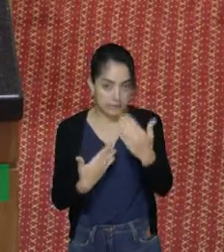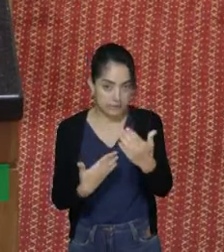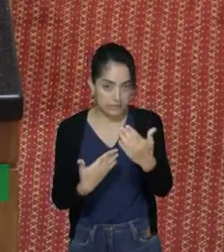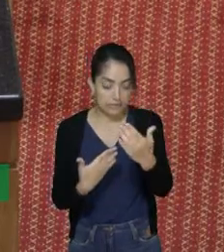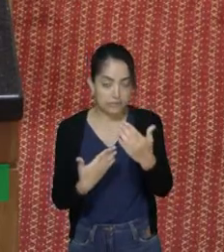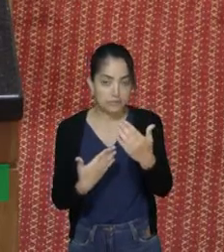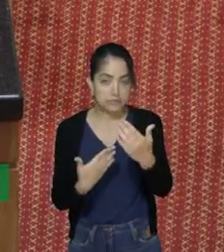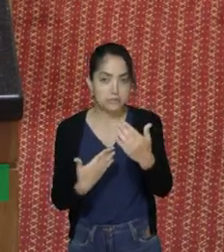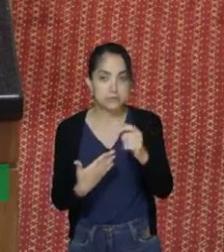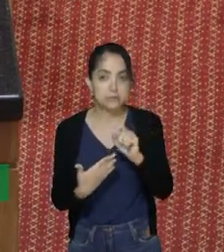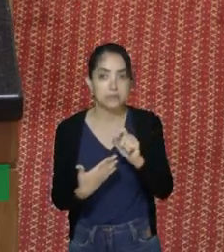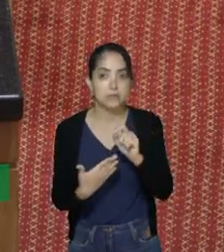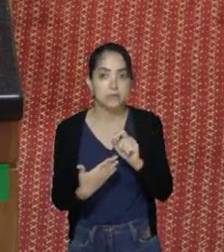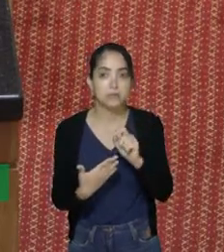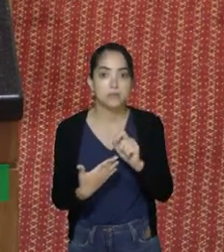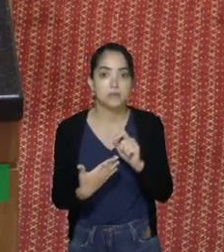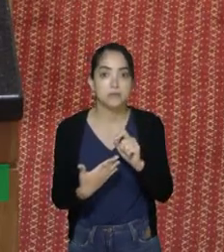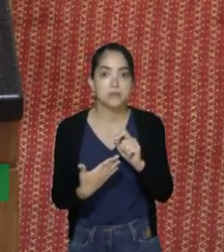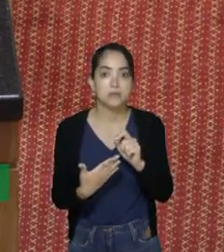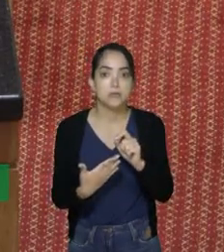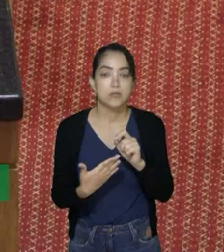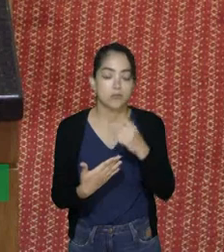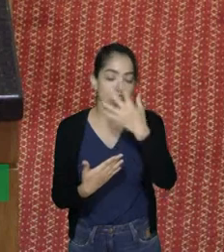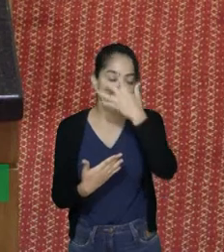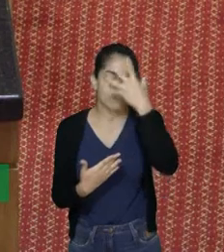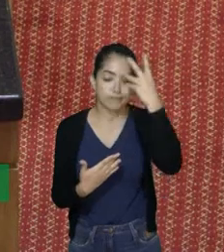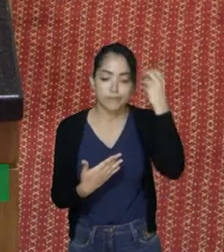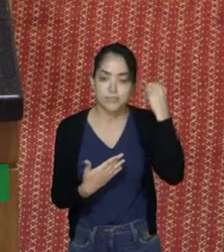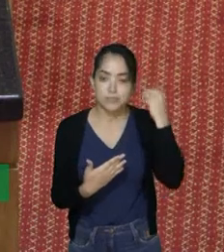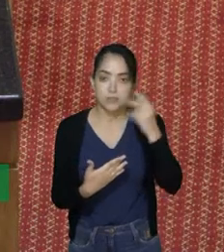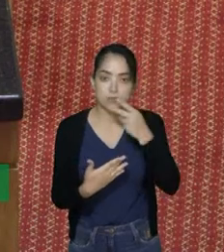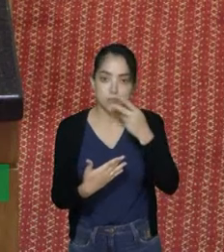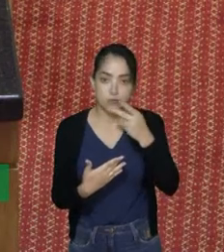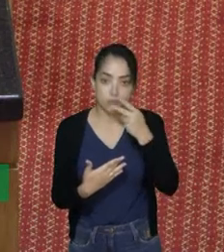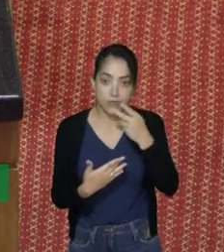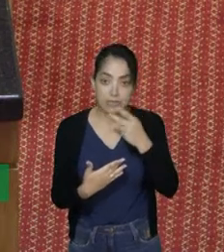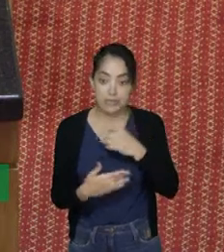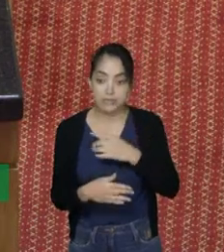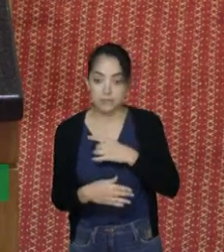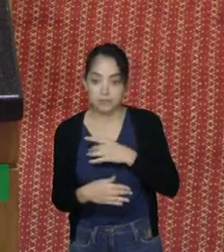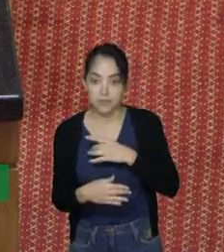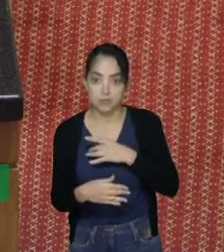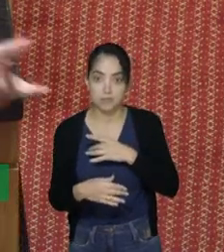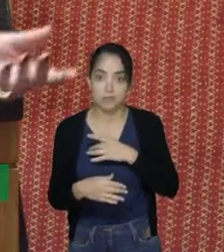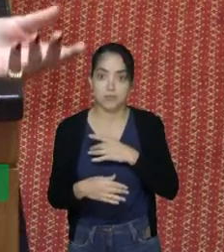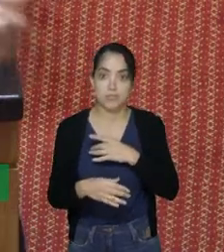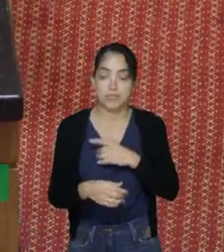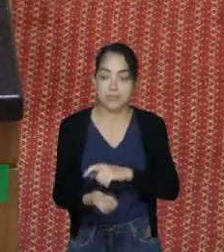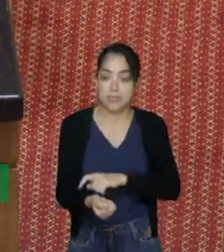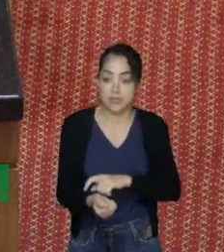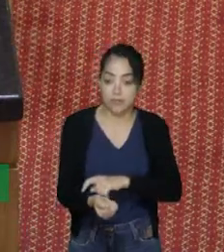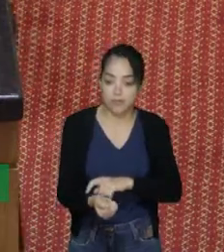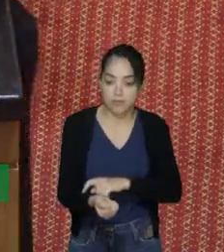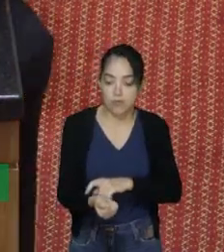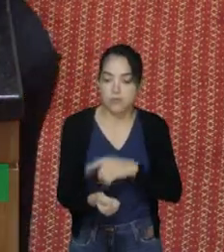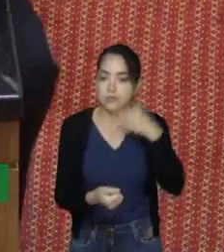agradecer. Foi um lapso meu, até como eu falei, que eu fiquei nervosa no último e no primeiro discurso, ao meu